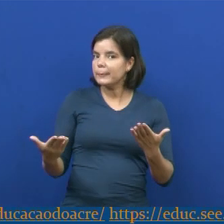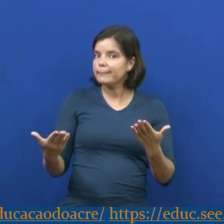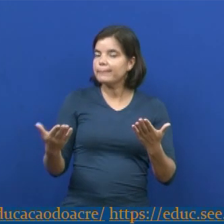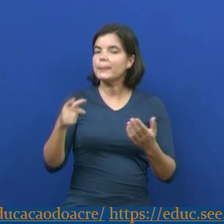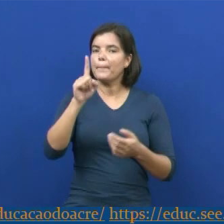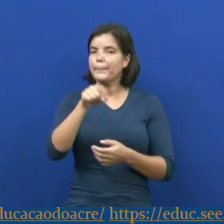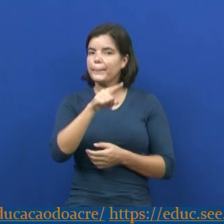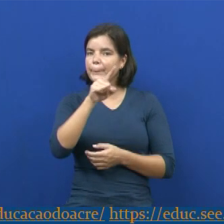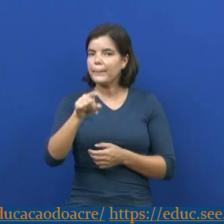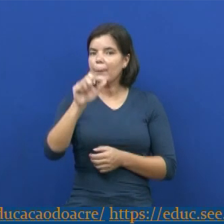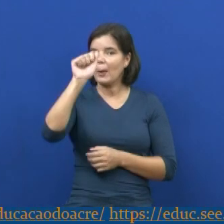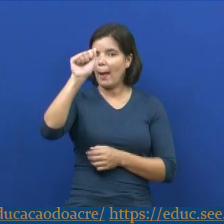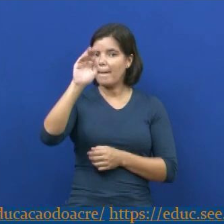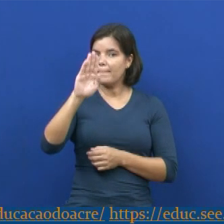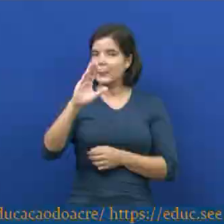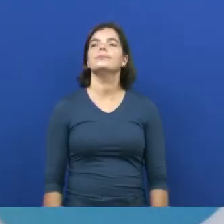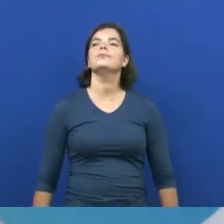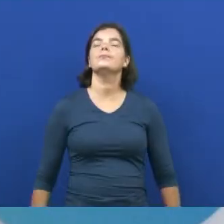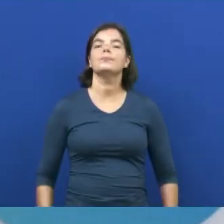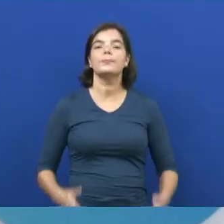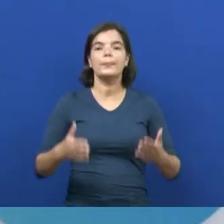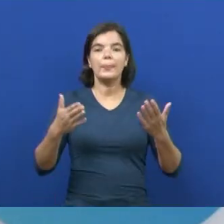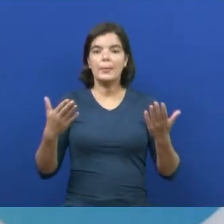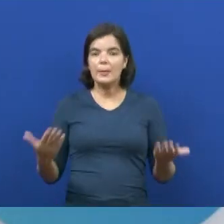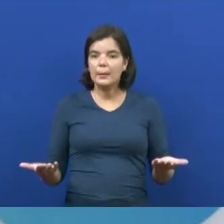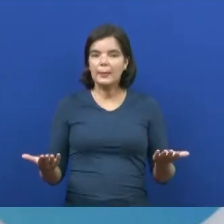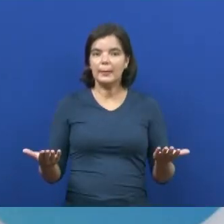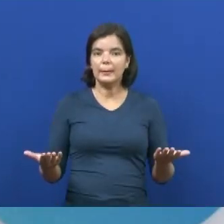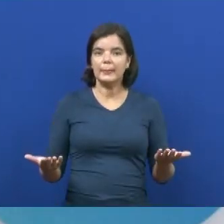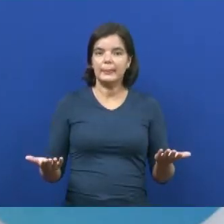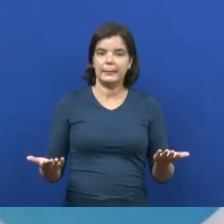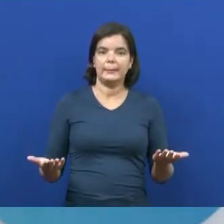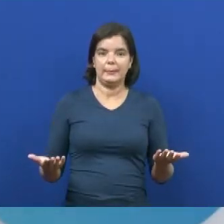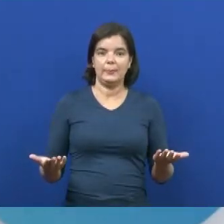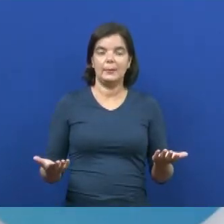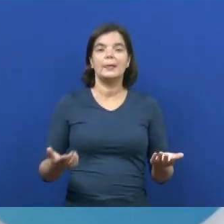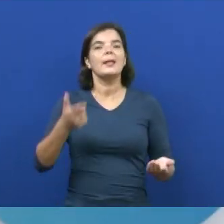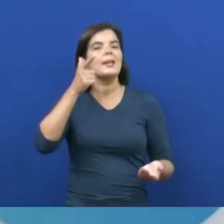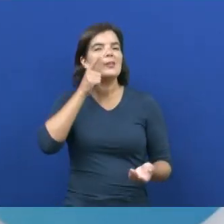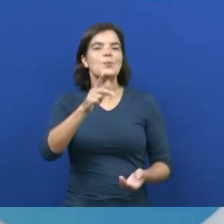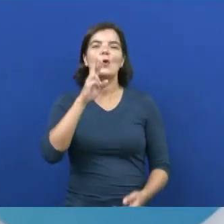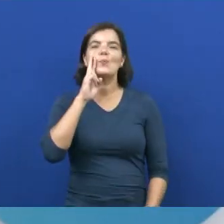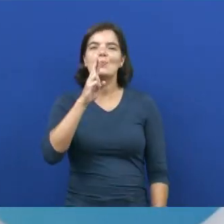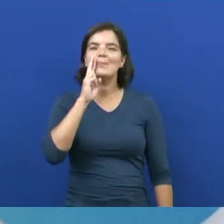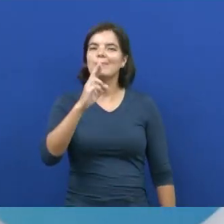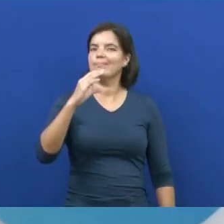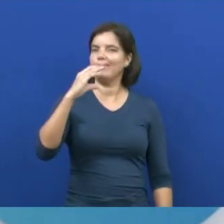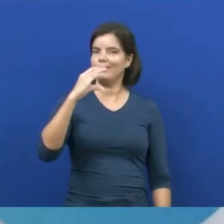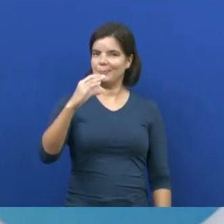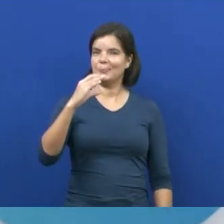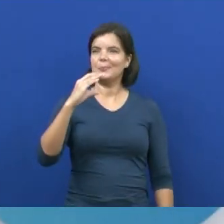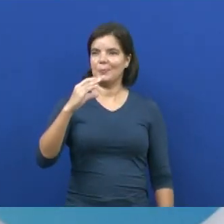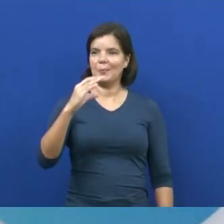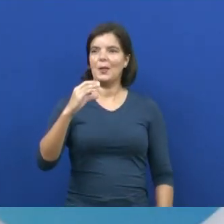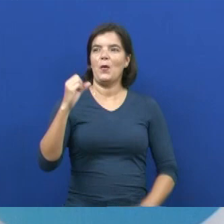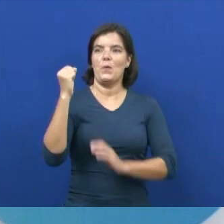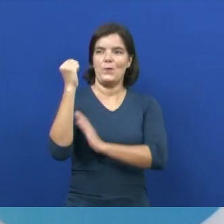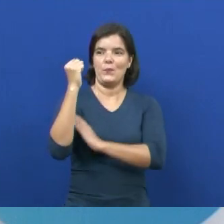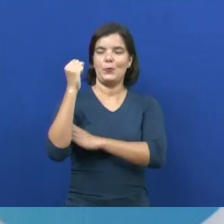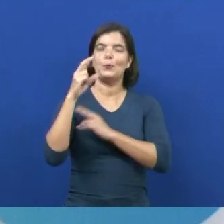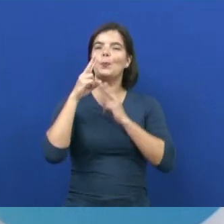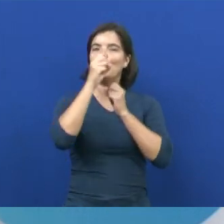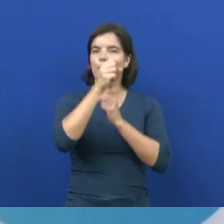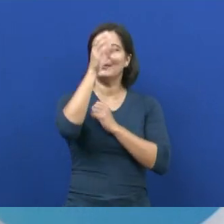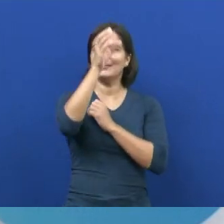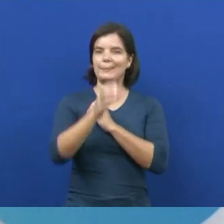vamos lá? A, B, C ou D? Então, gente, olha só, acertou quem respondeu a letra C, o fortalecimento do